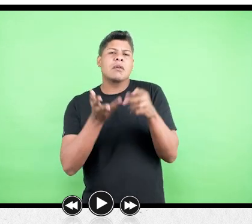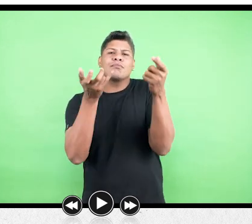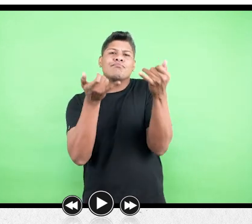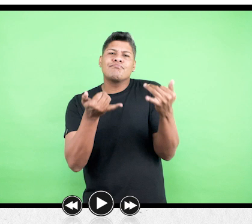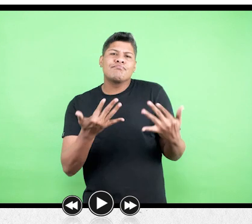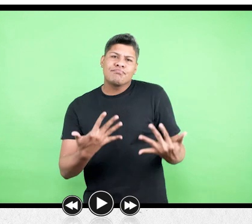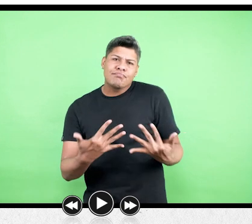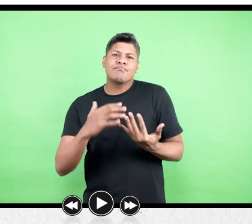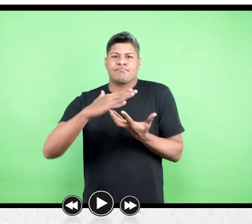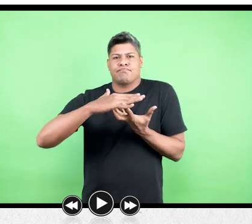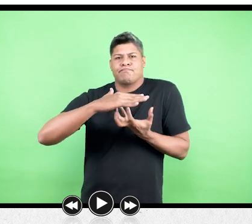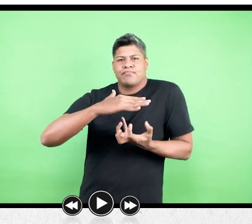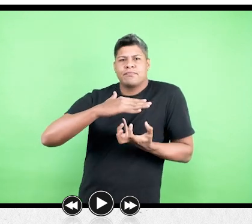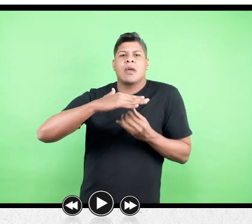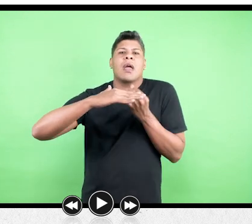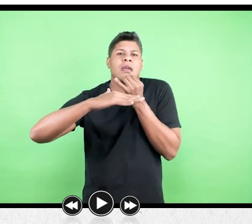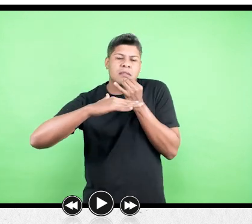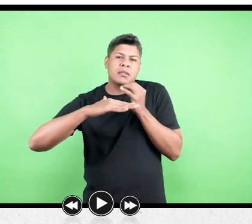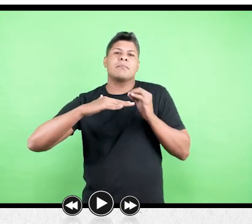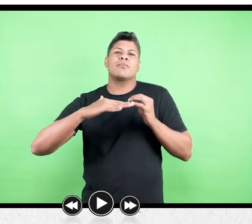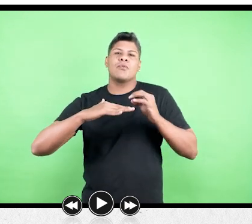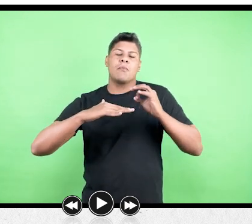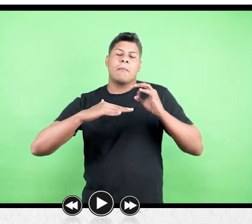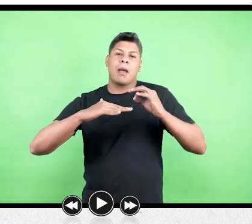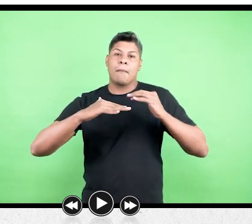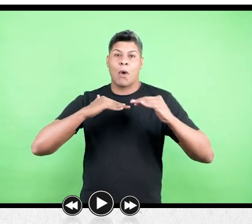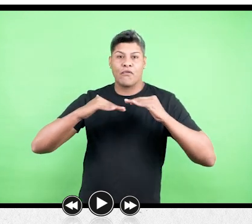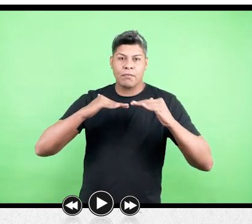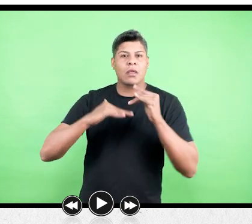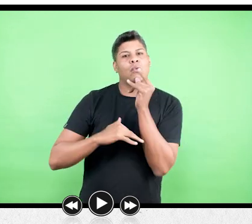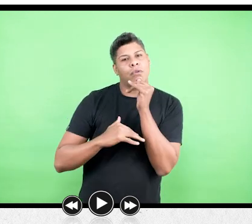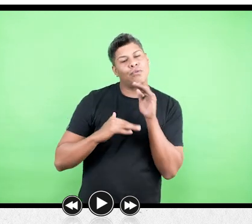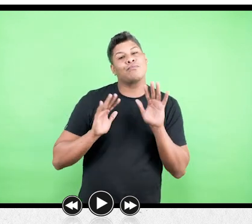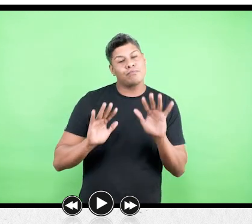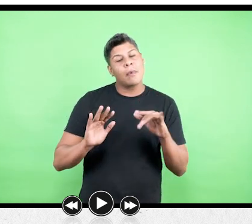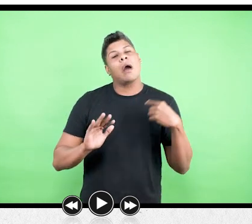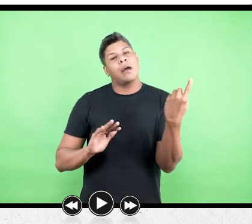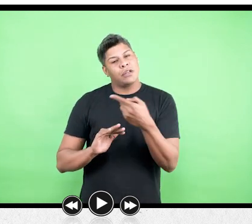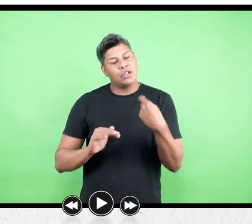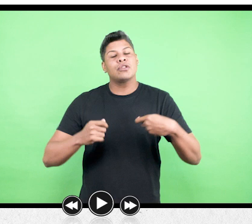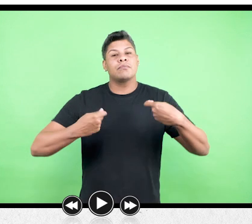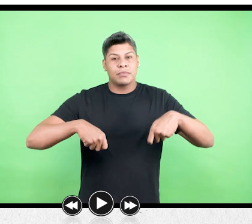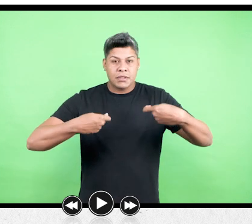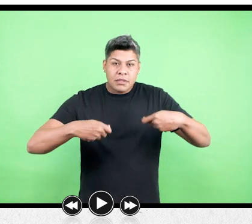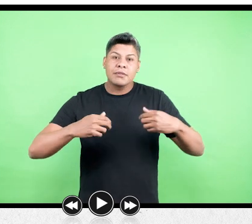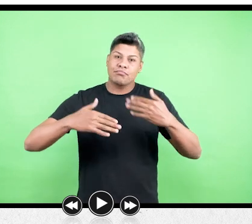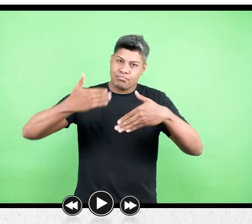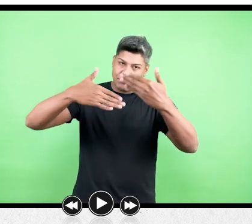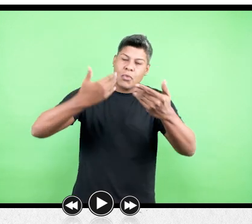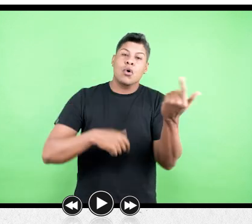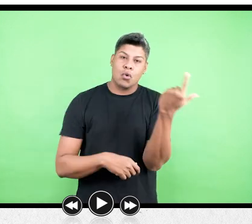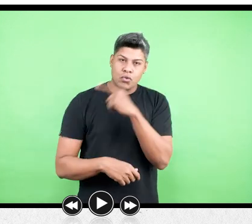estimar a recarga, como, por exemplo, o balanço hídrico, mas é uma questão que nós também precisamos avançar para que nós